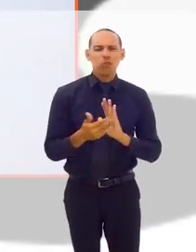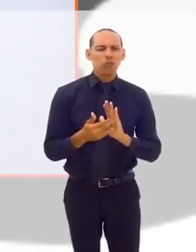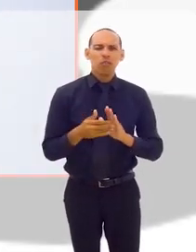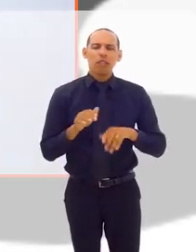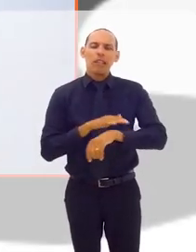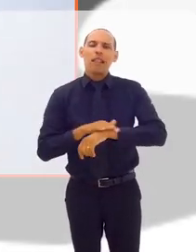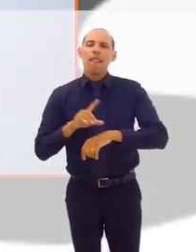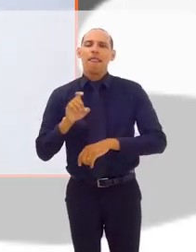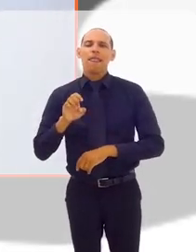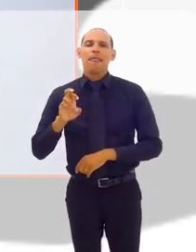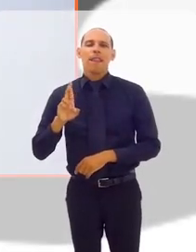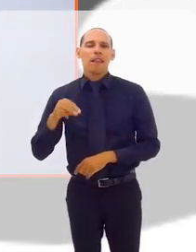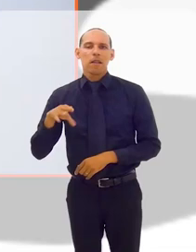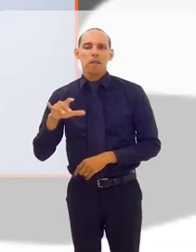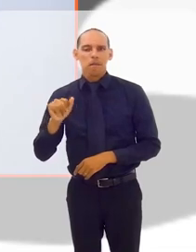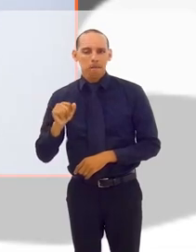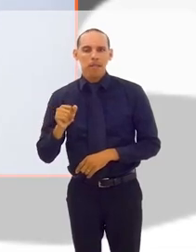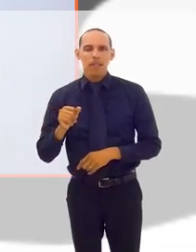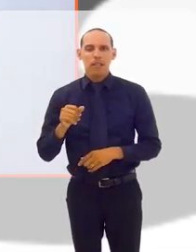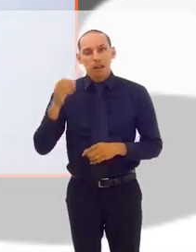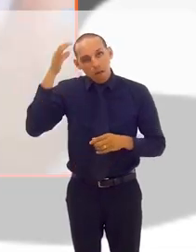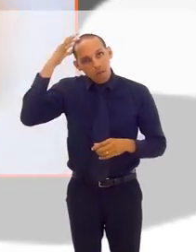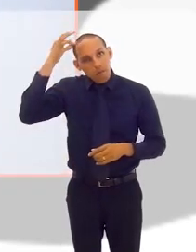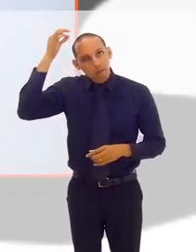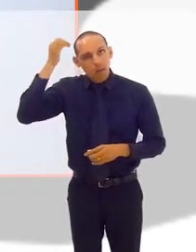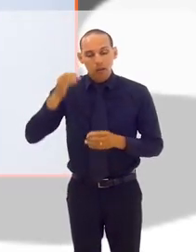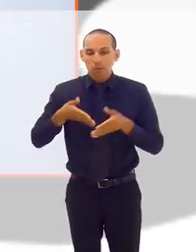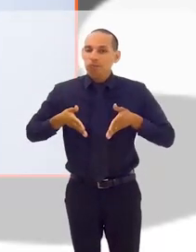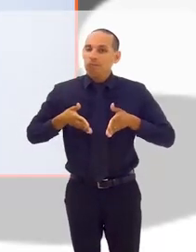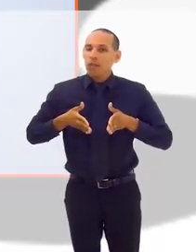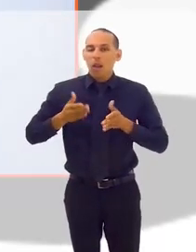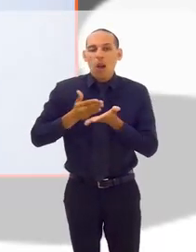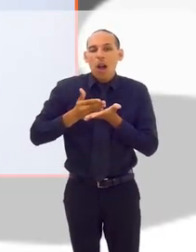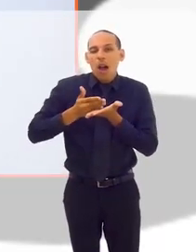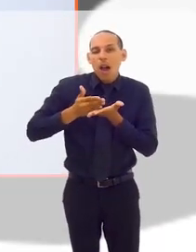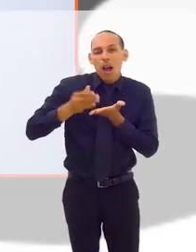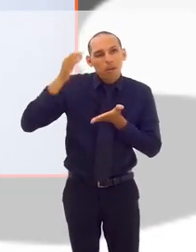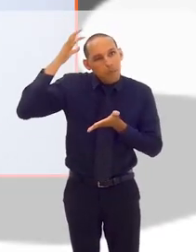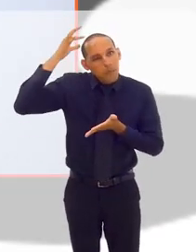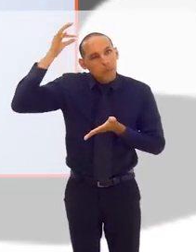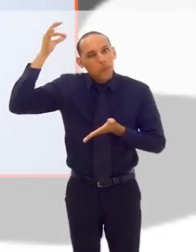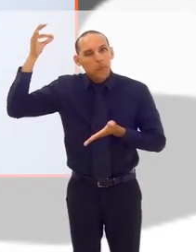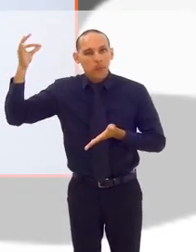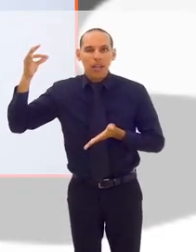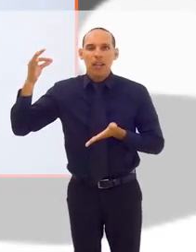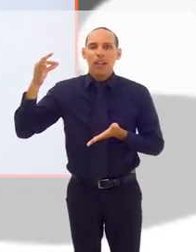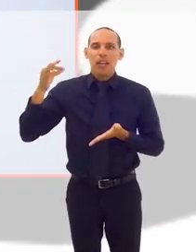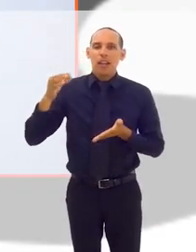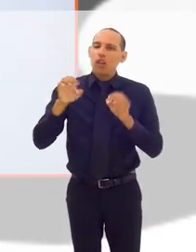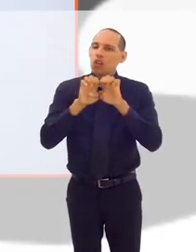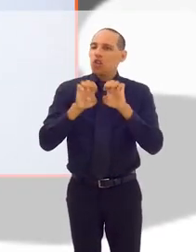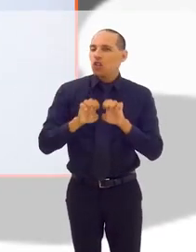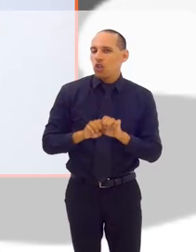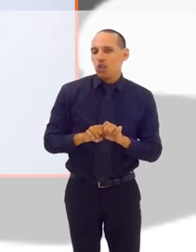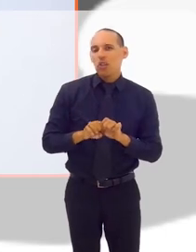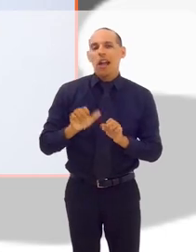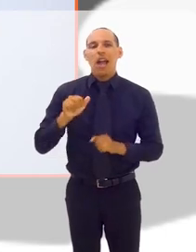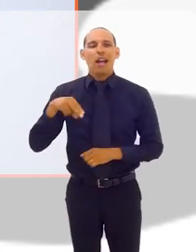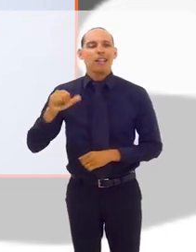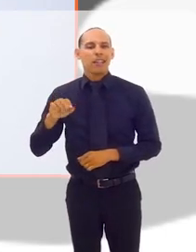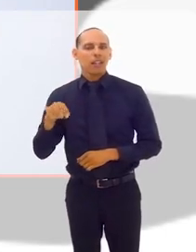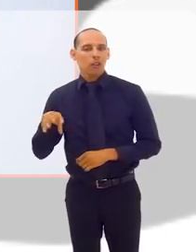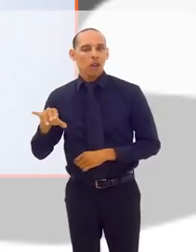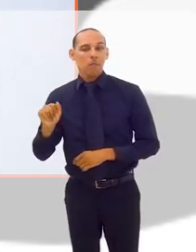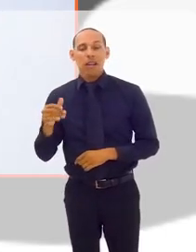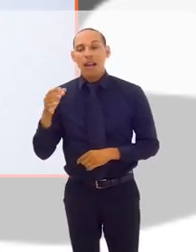toda a parte dérmica, as fases de nascimento do fio, toda a parte estrutural, molecular e anatômica do fio, ele vai aprender o